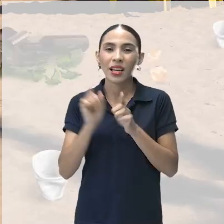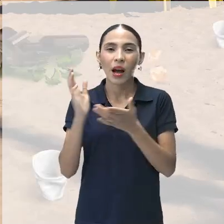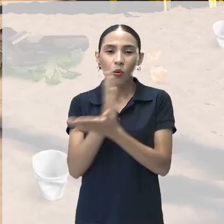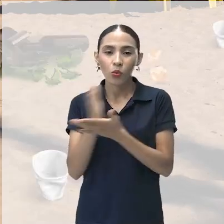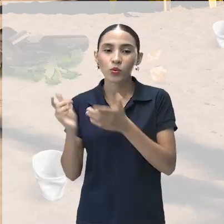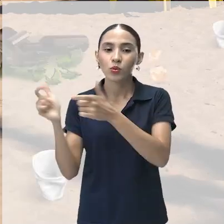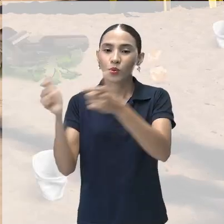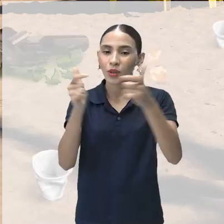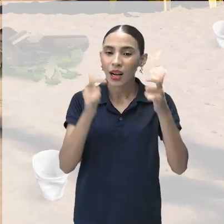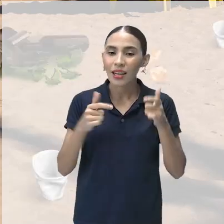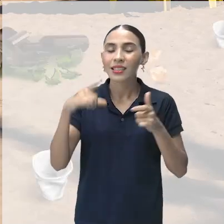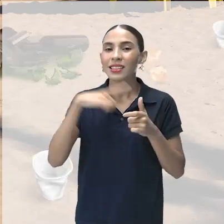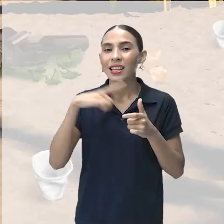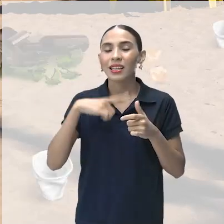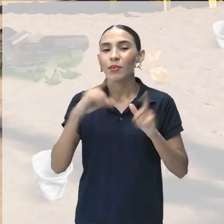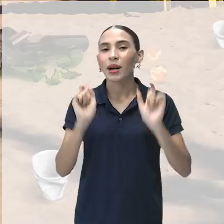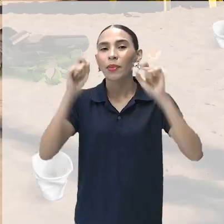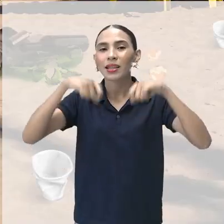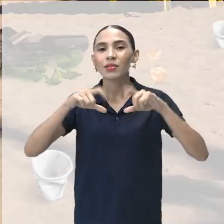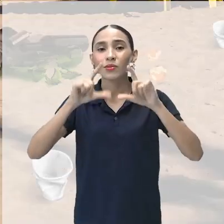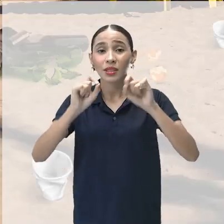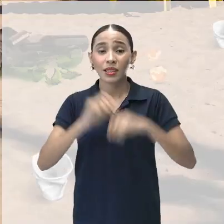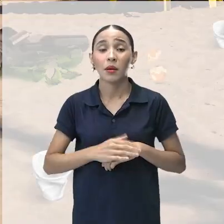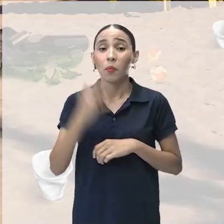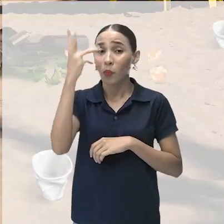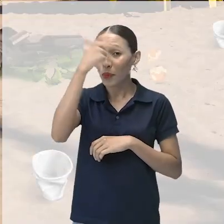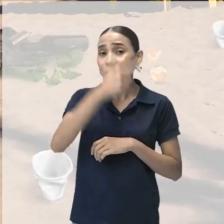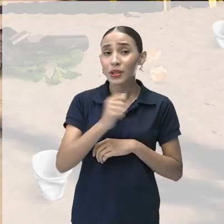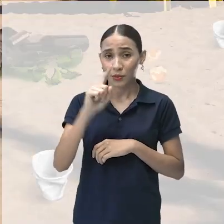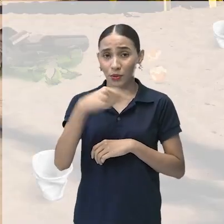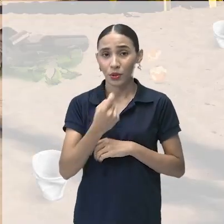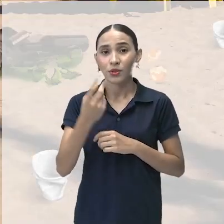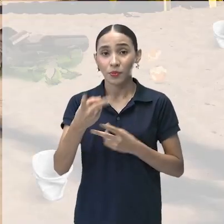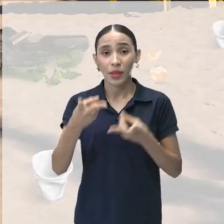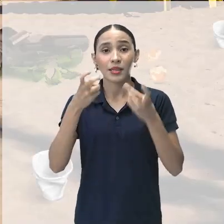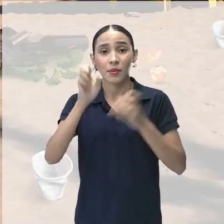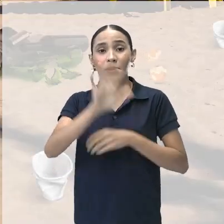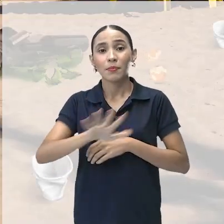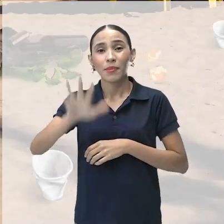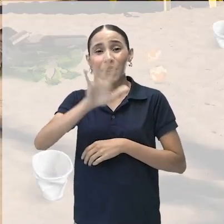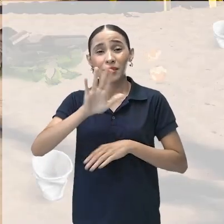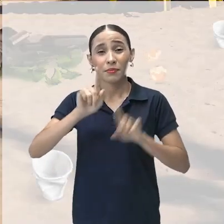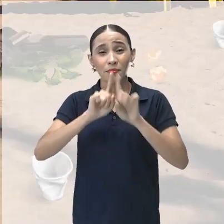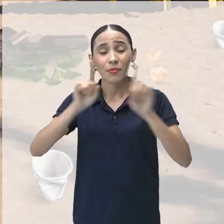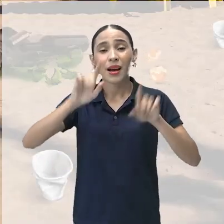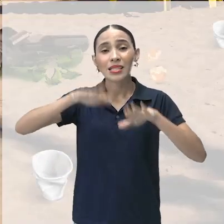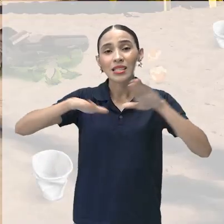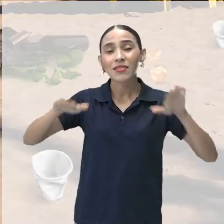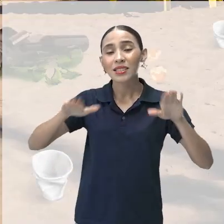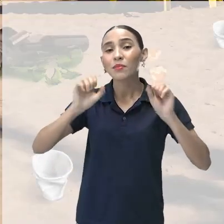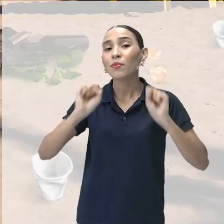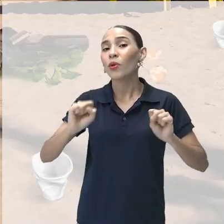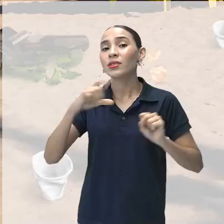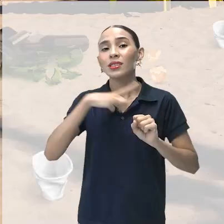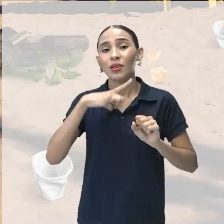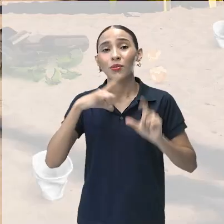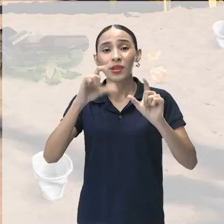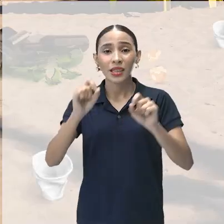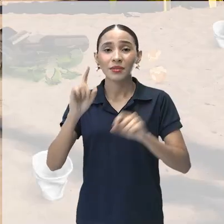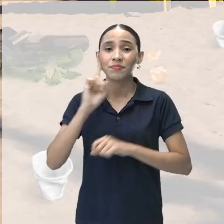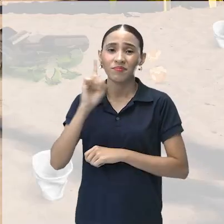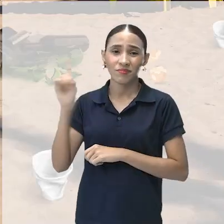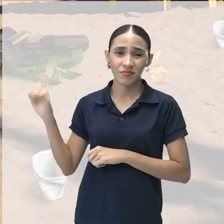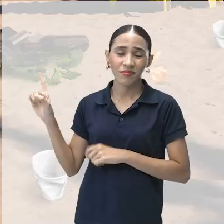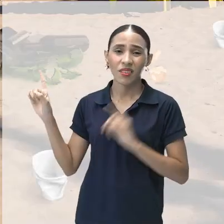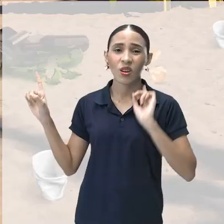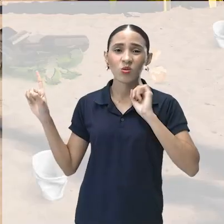lugares em que tem um potencial de ser lindo, como acabamos de ver, mas que muitas vezes eles podem se apresentar dessa forma,